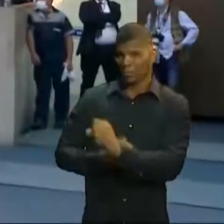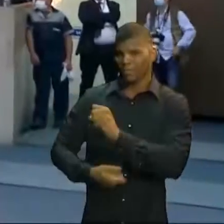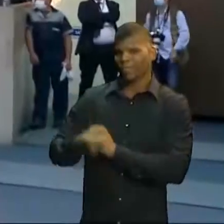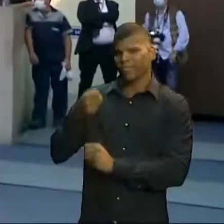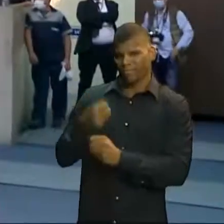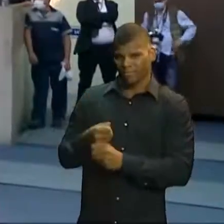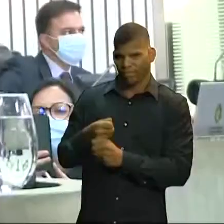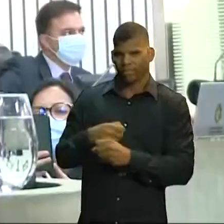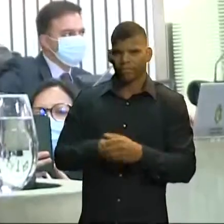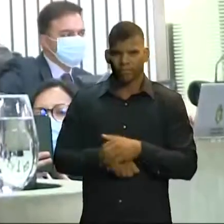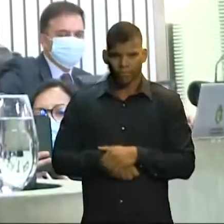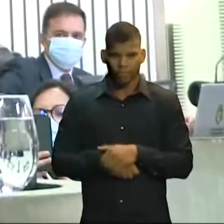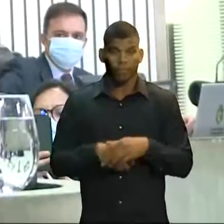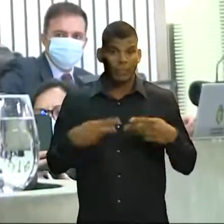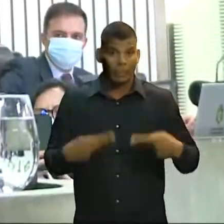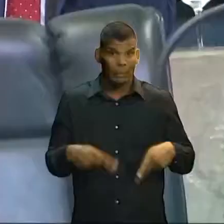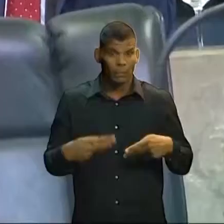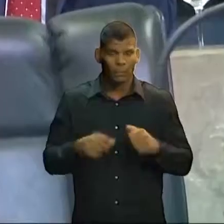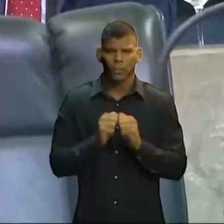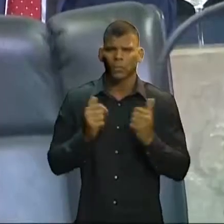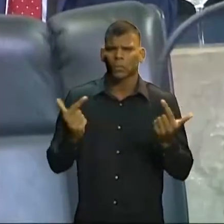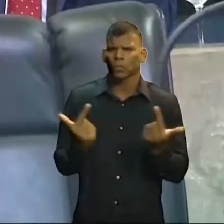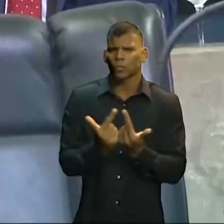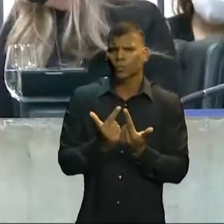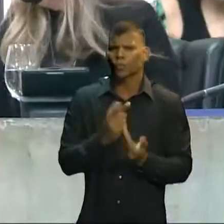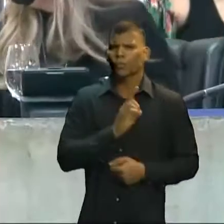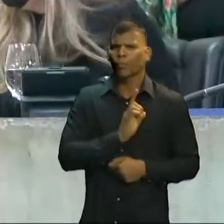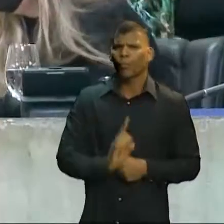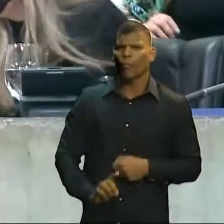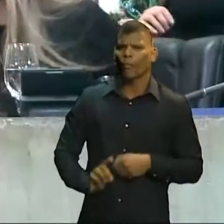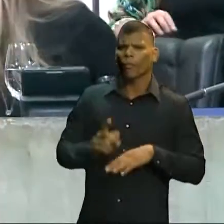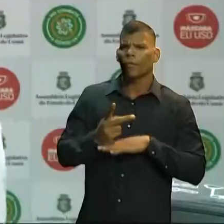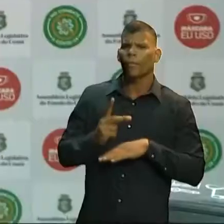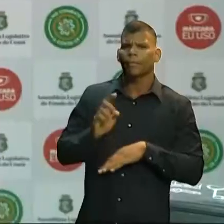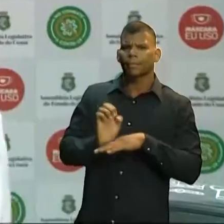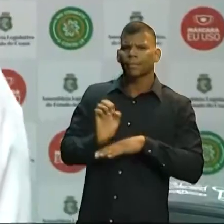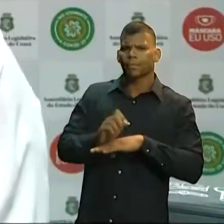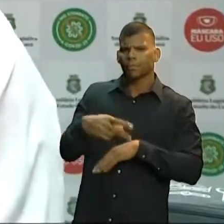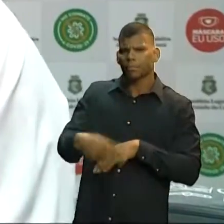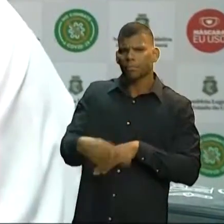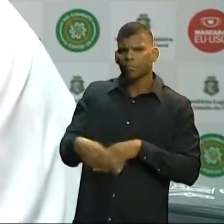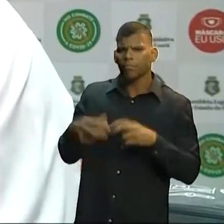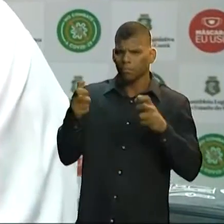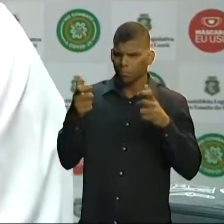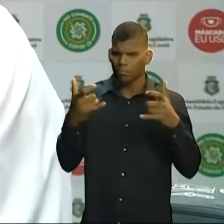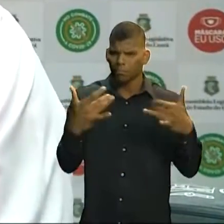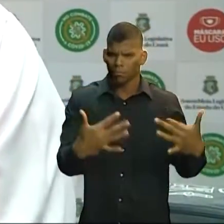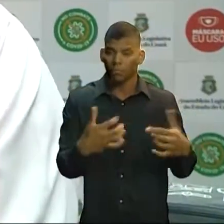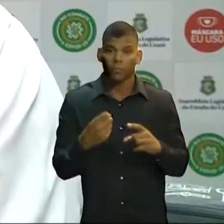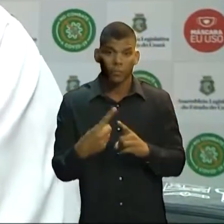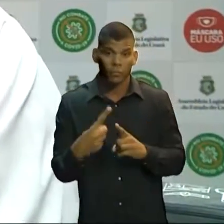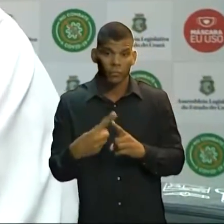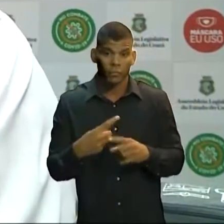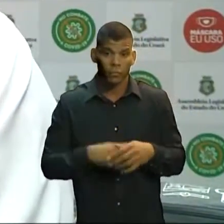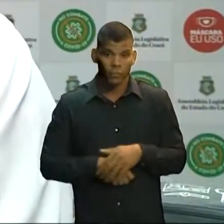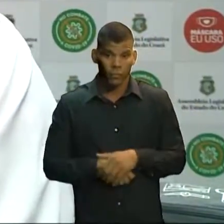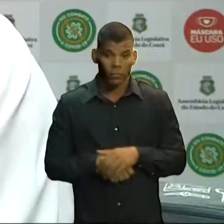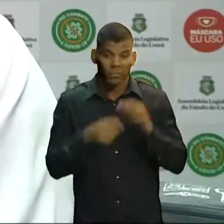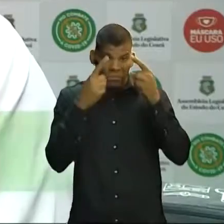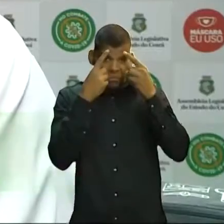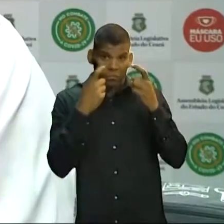Aqui na Assembleia, deputados estaduais comentaram esse desempenho. Qualquer tipo de redução que haja na violência, a gente tem